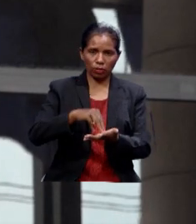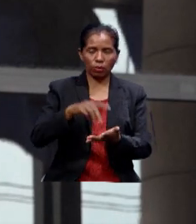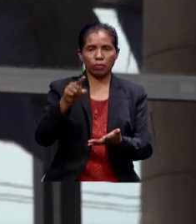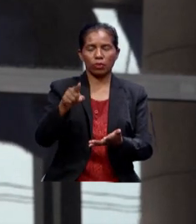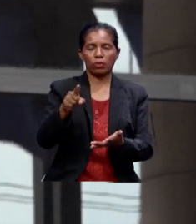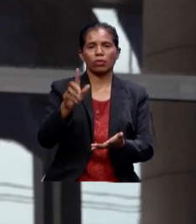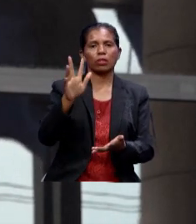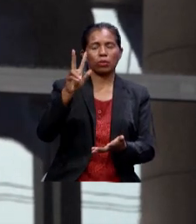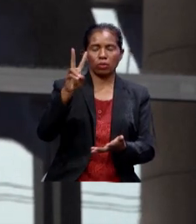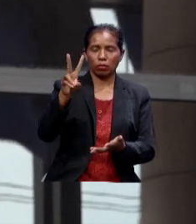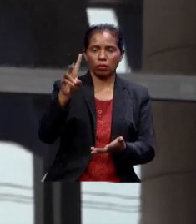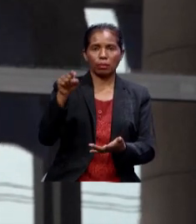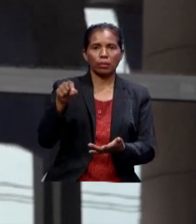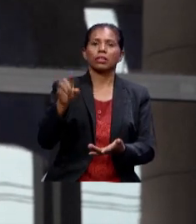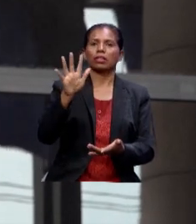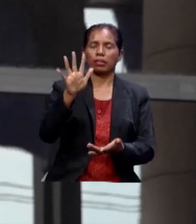33.022.385.